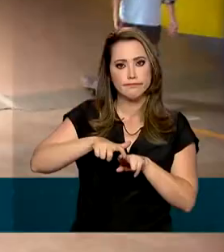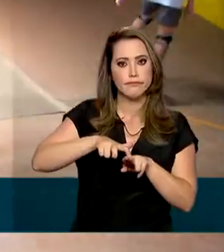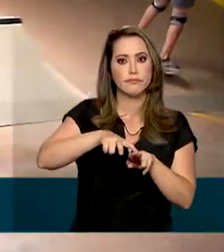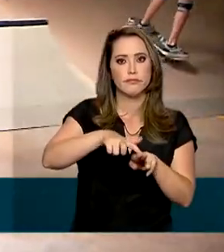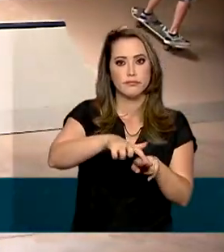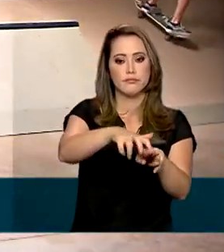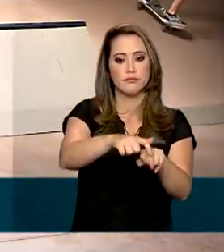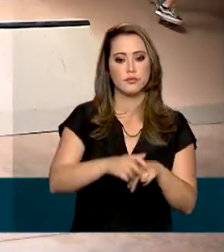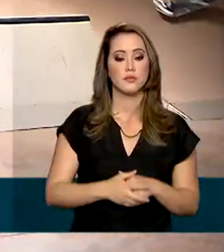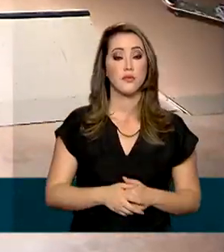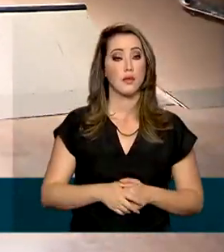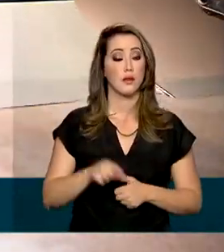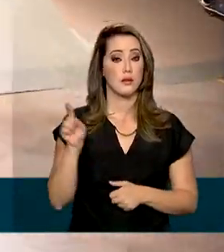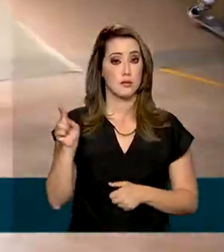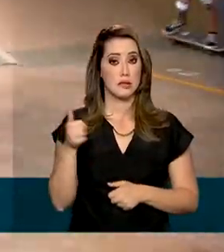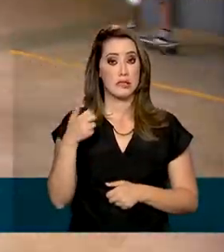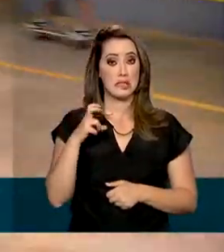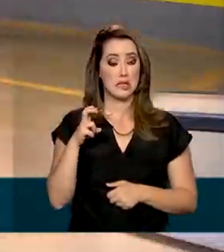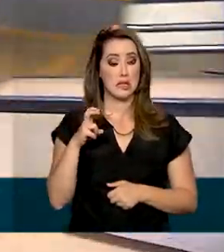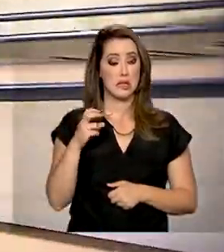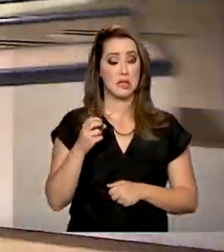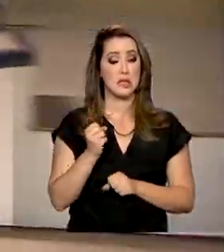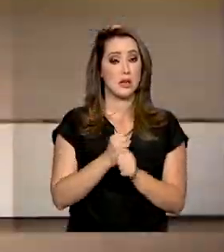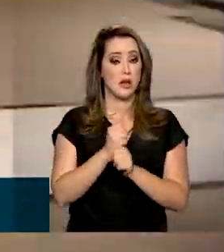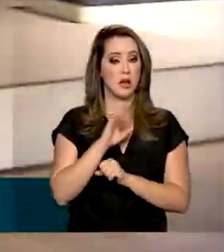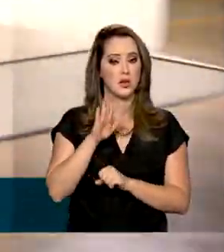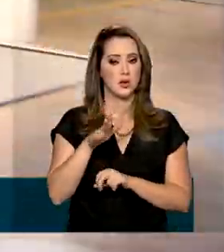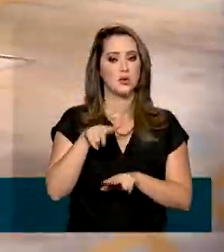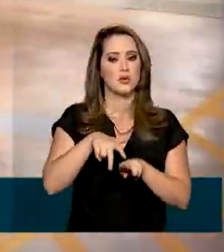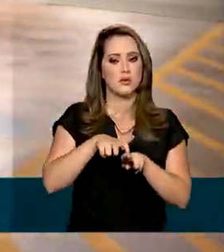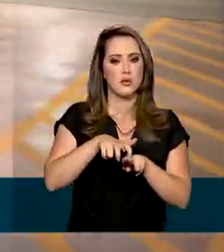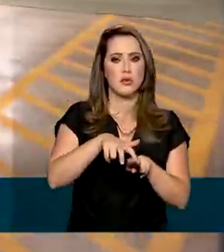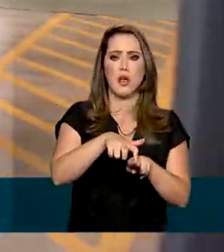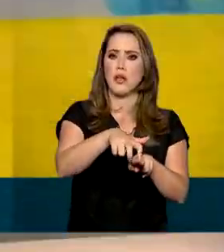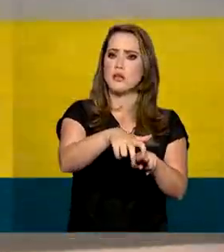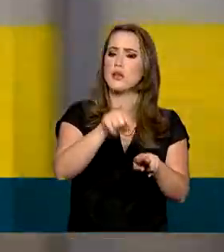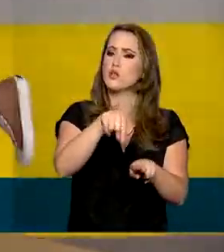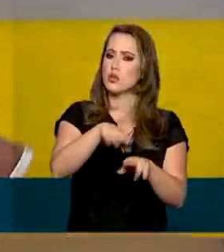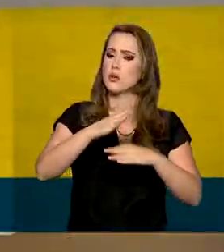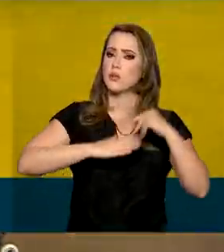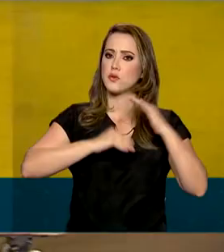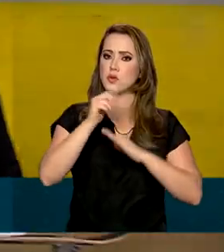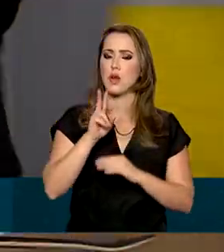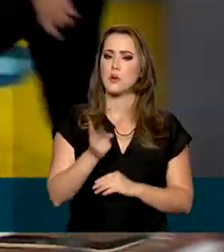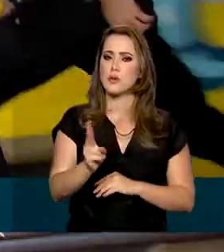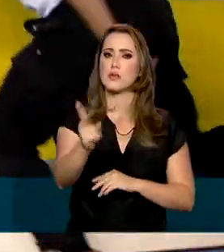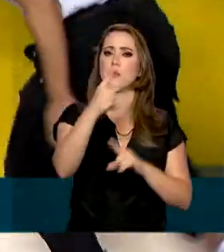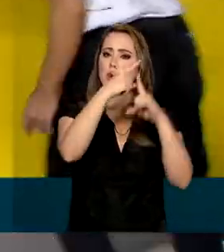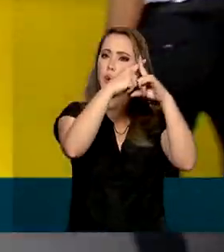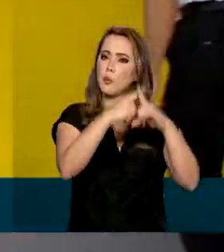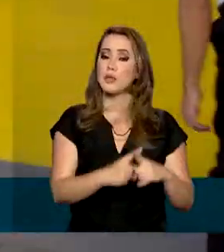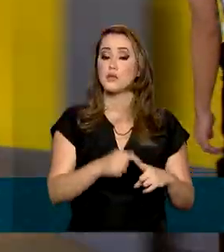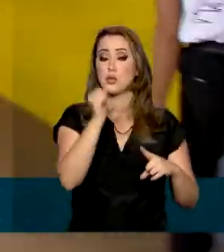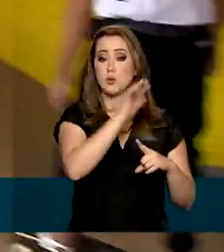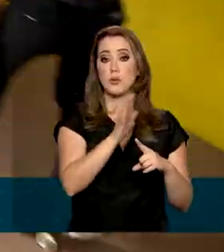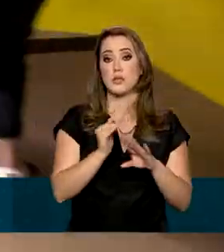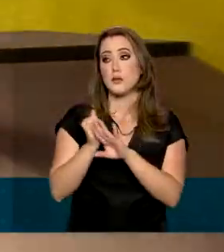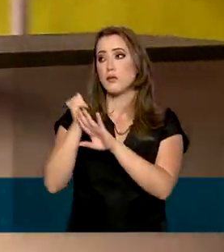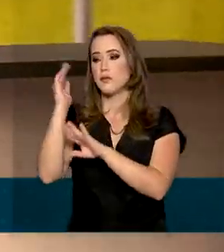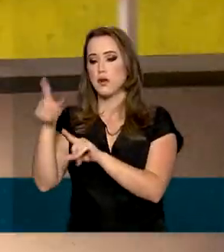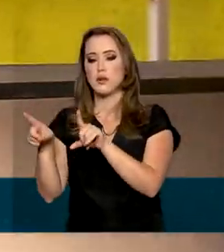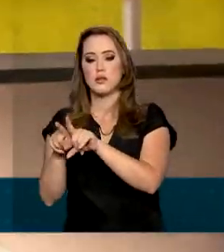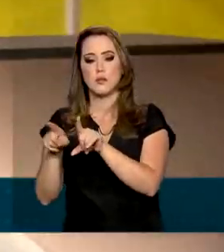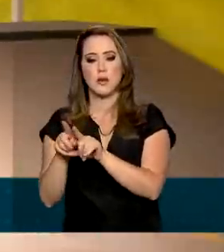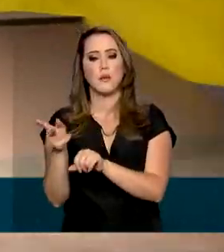Há 15 anos, André é skatista profissional. Como todo atleta, ele vive em competições dentro e fora do país, em busca